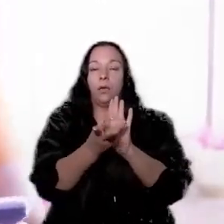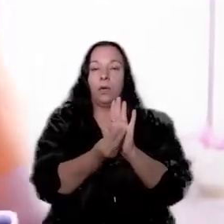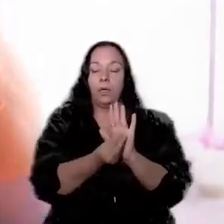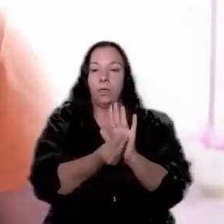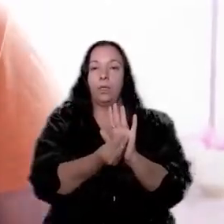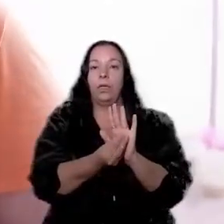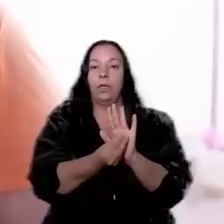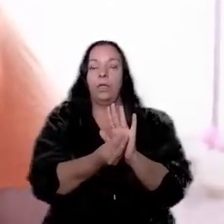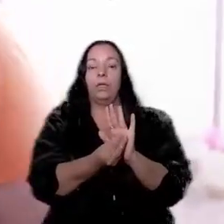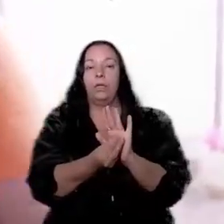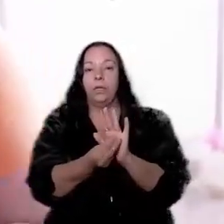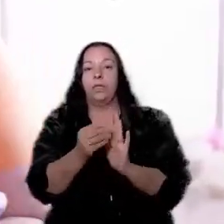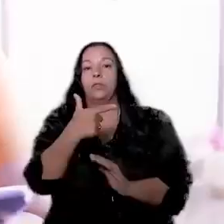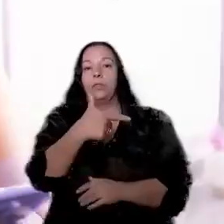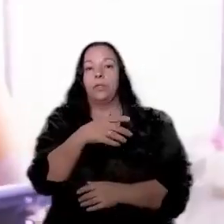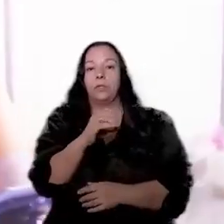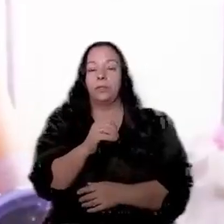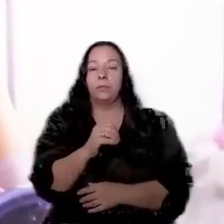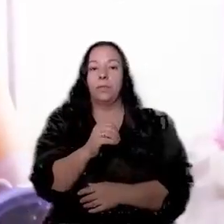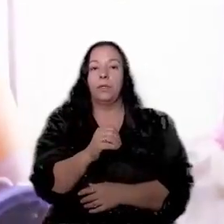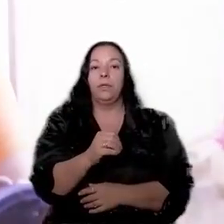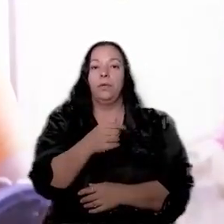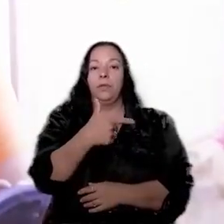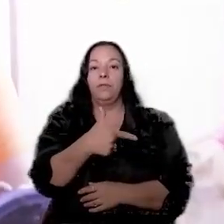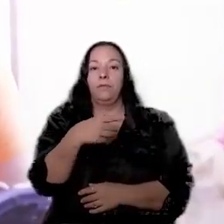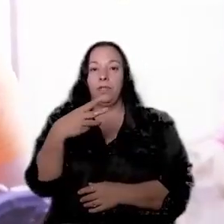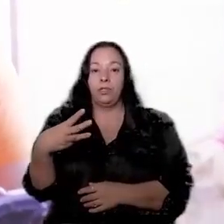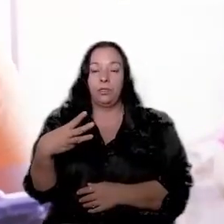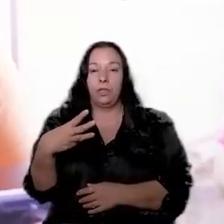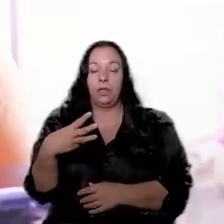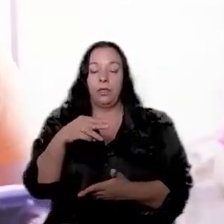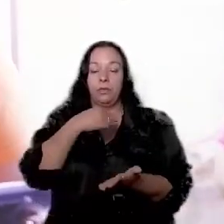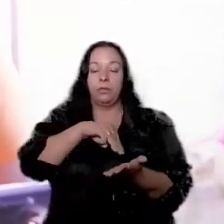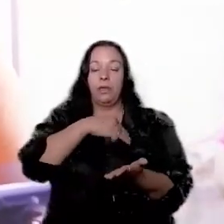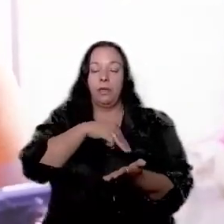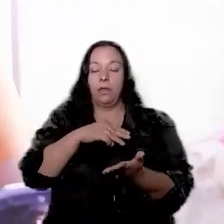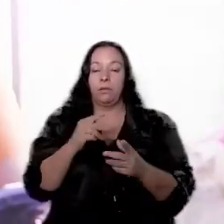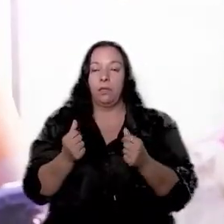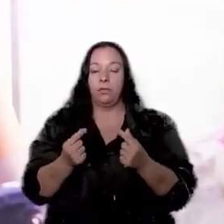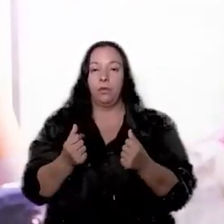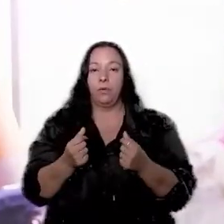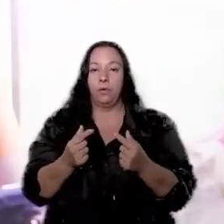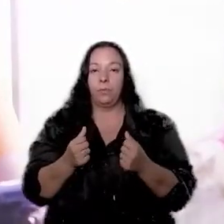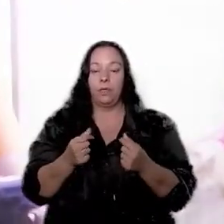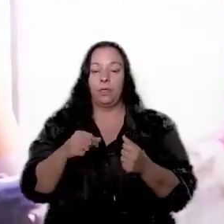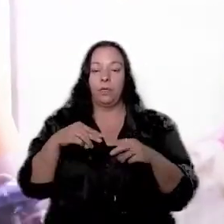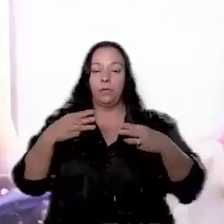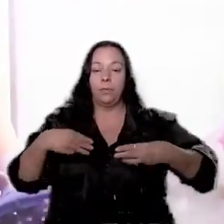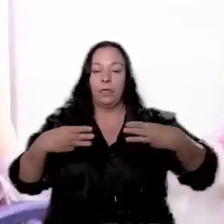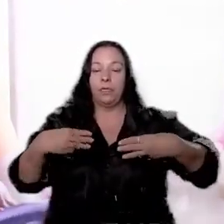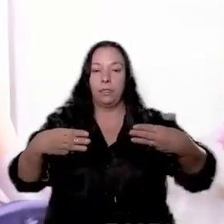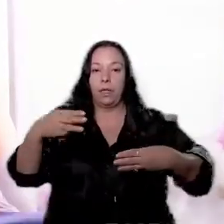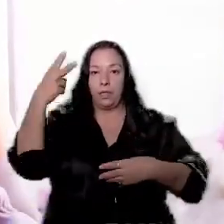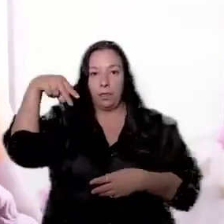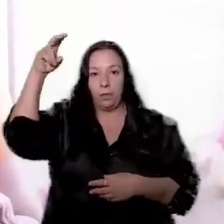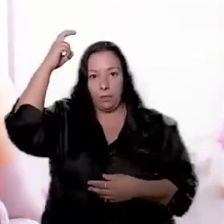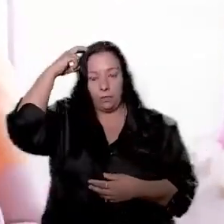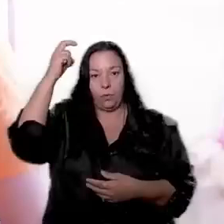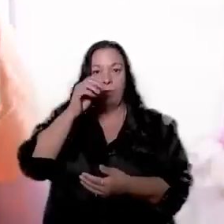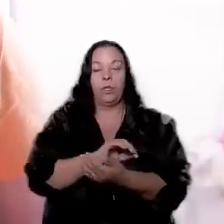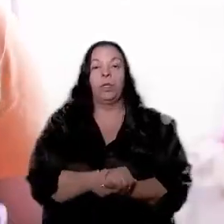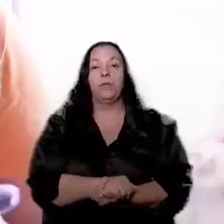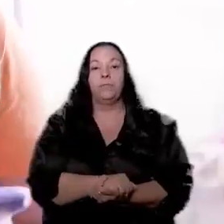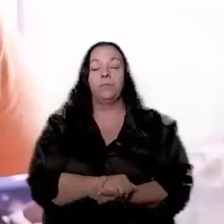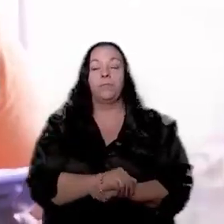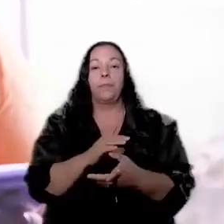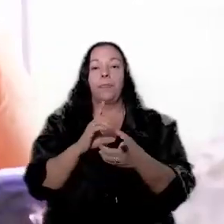Libras, que traduzem simultaneamente tudo o que é falado. De frente ao banner, há 3 poltronas brancas dispostas de frente para as cadeiras da